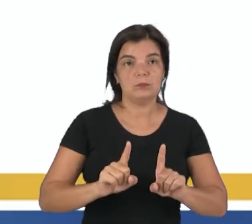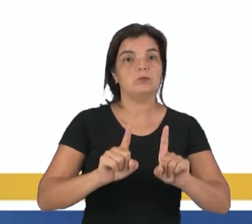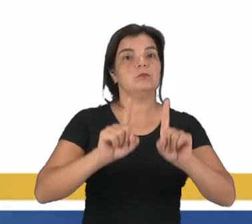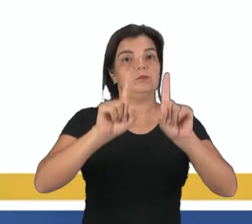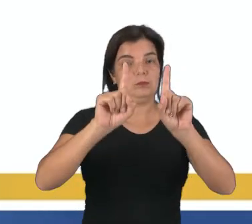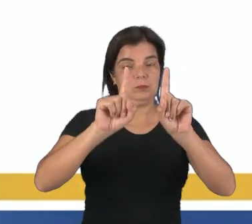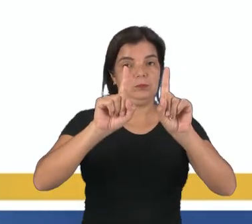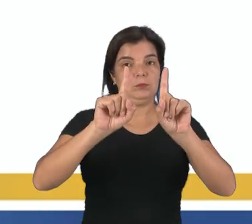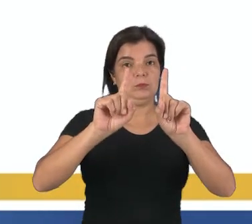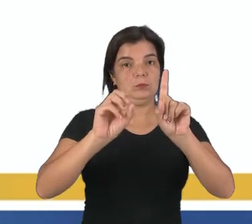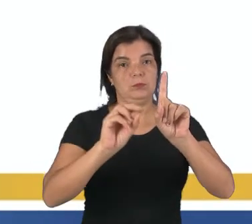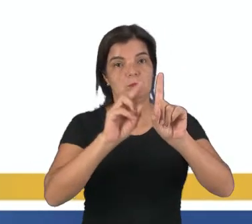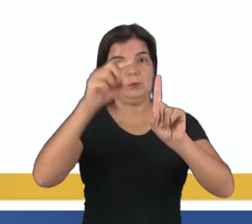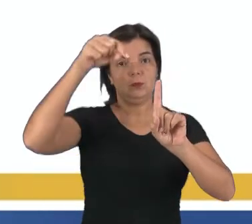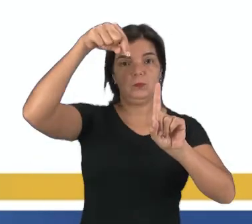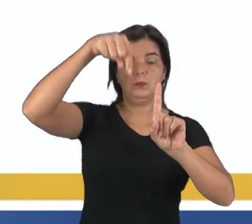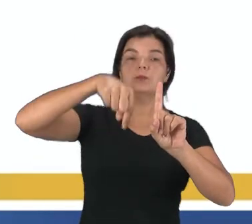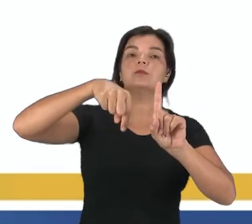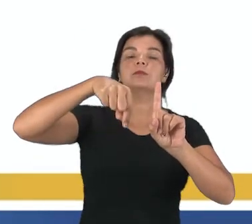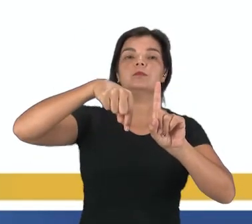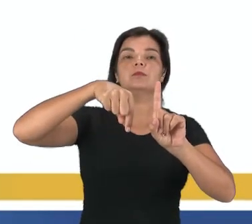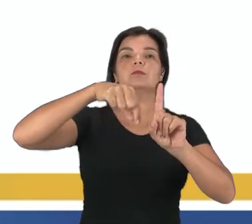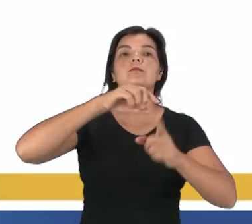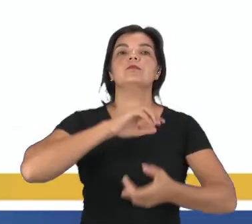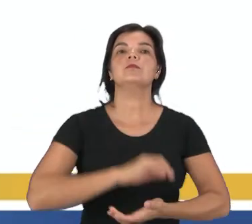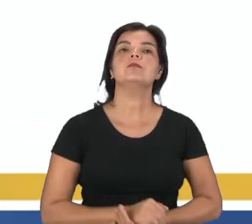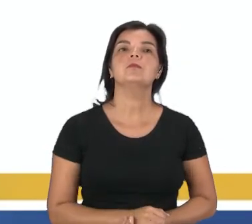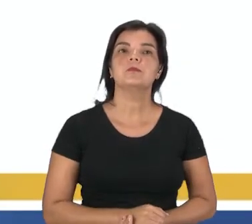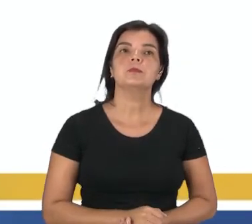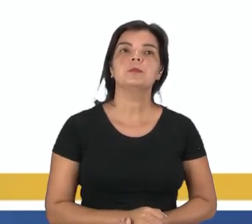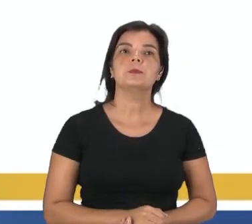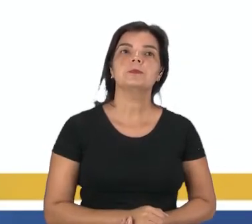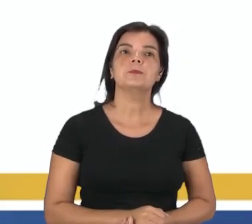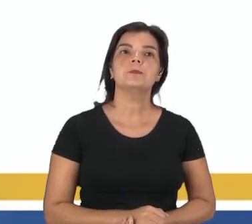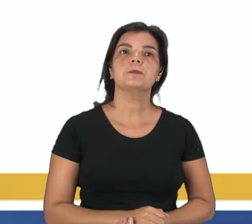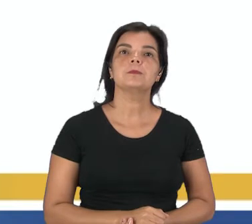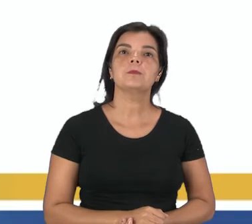de fato, diretamente ou inversamente proporcionais.